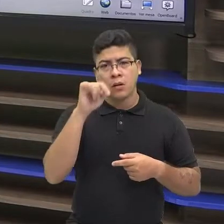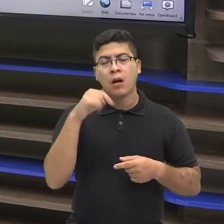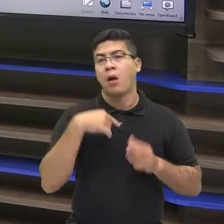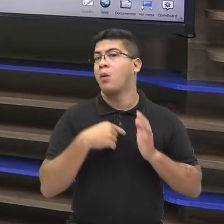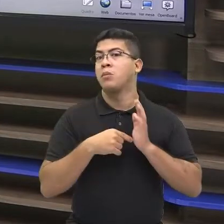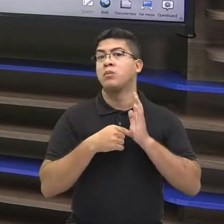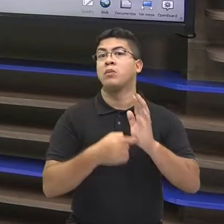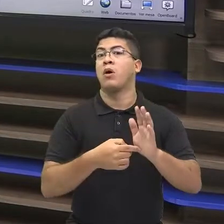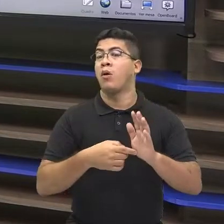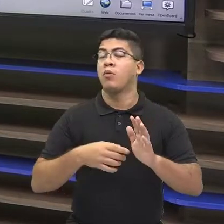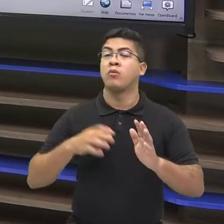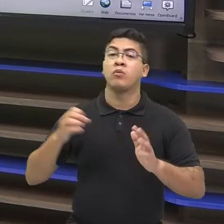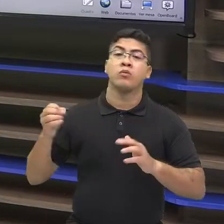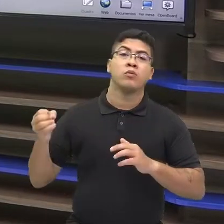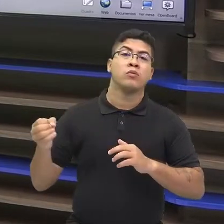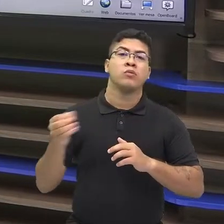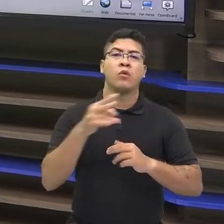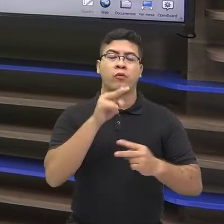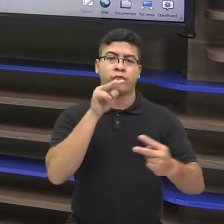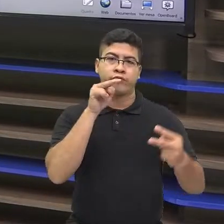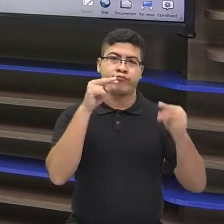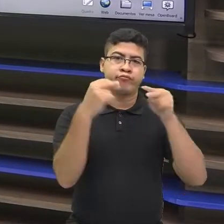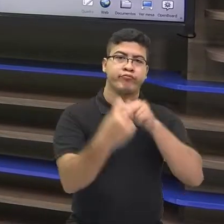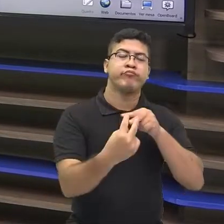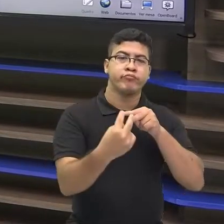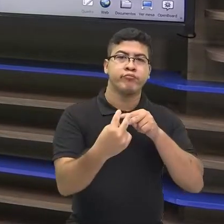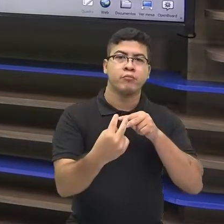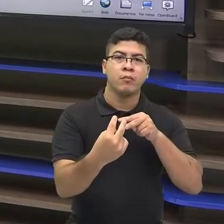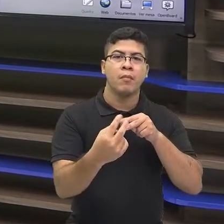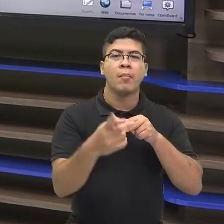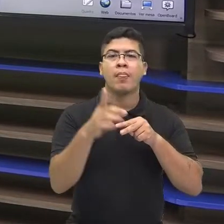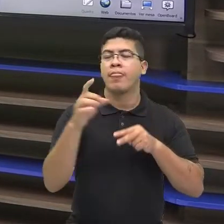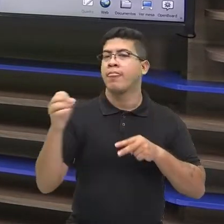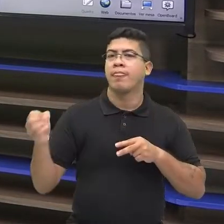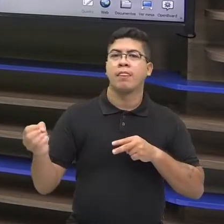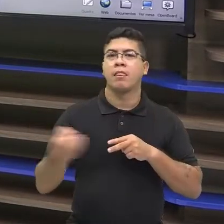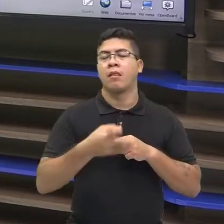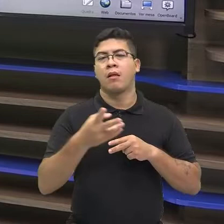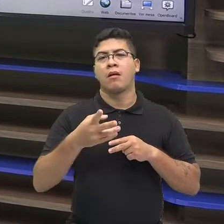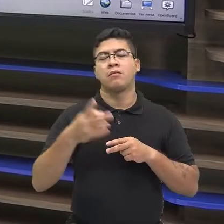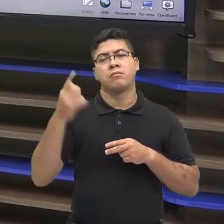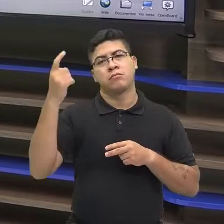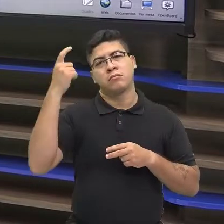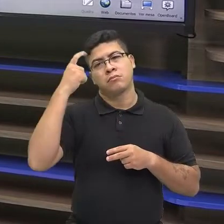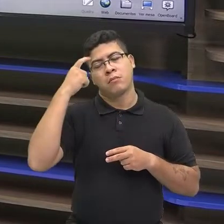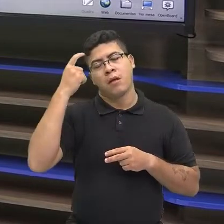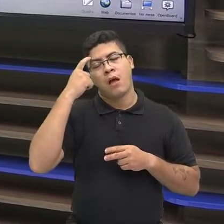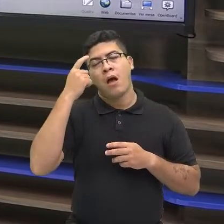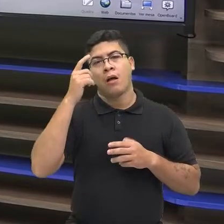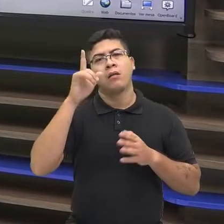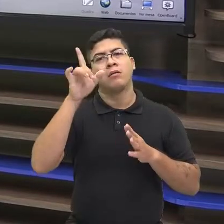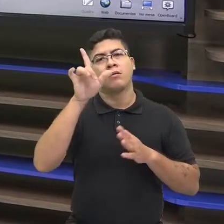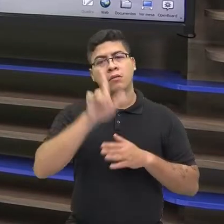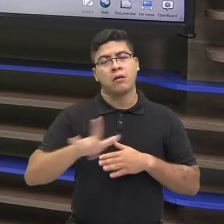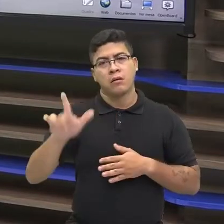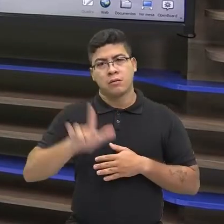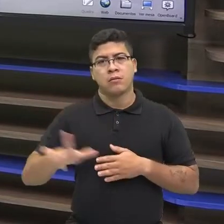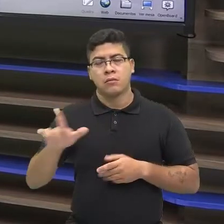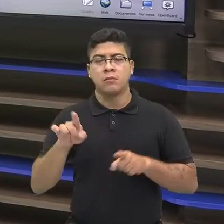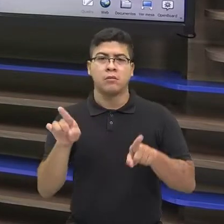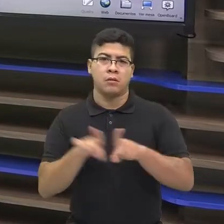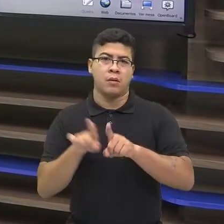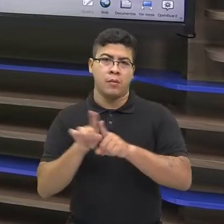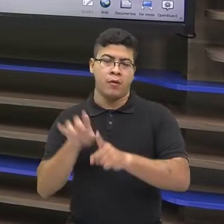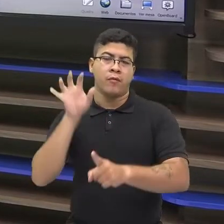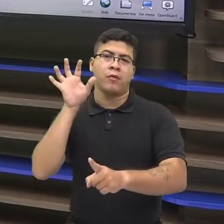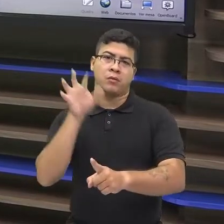uma nova perspectiva, né, dessas imagens, uma nova perspectiva na literatura também. Ele vai influenciar